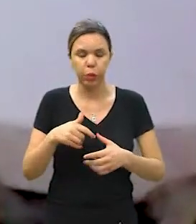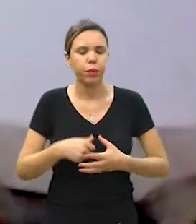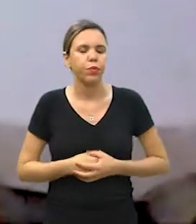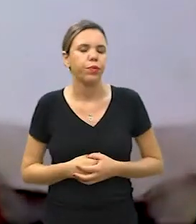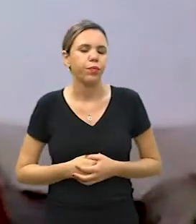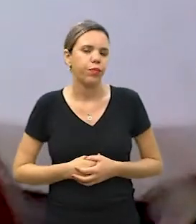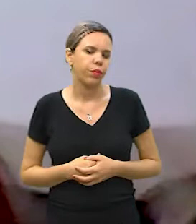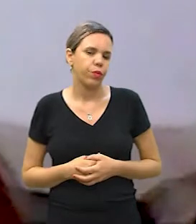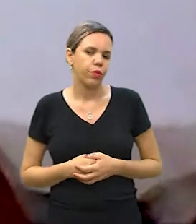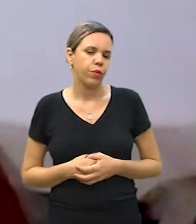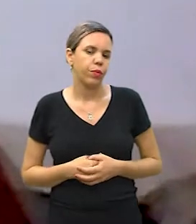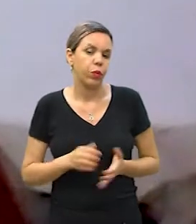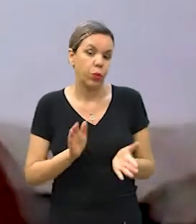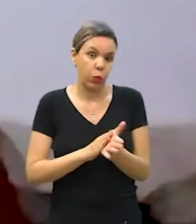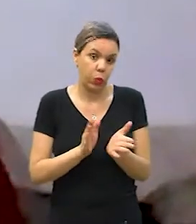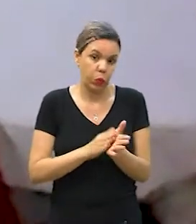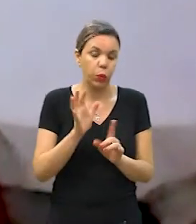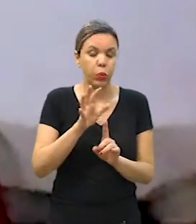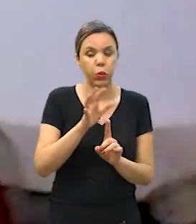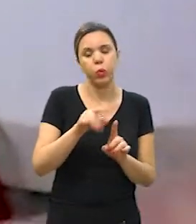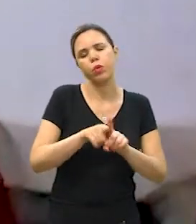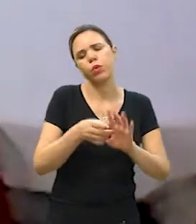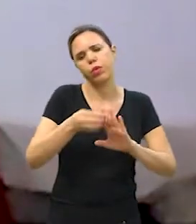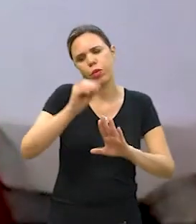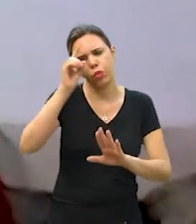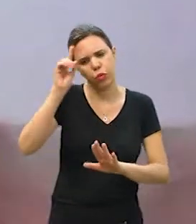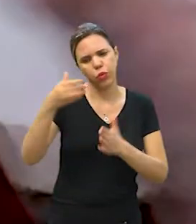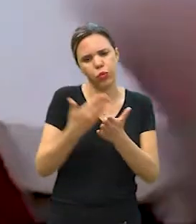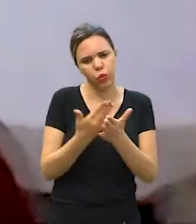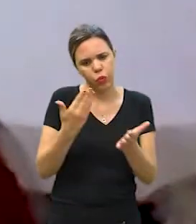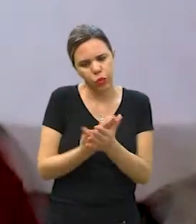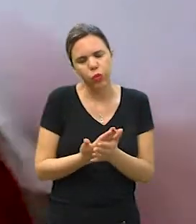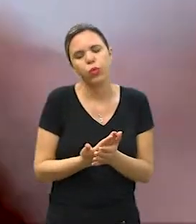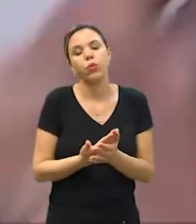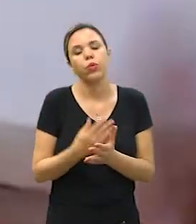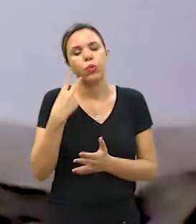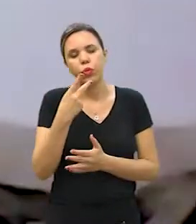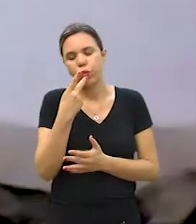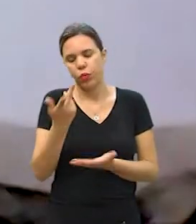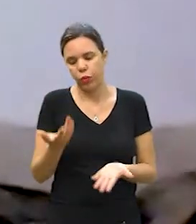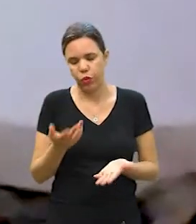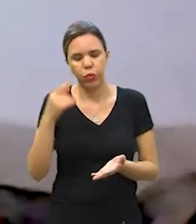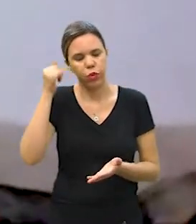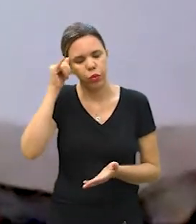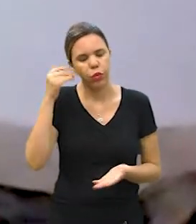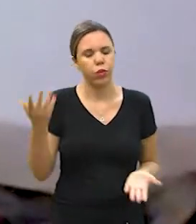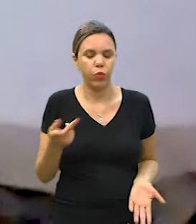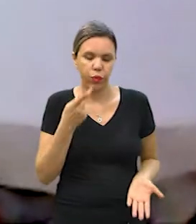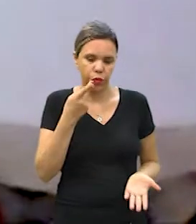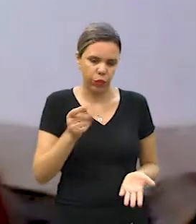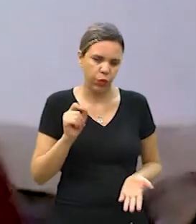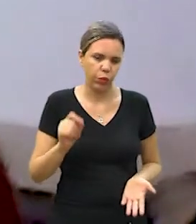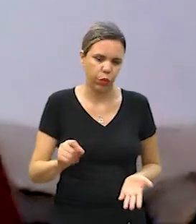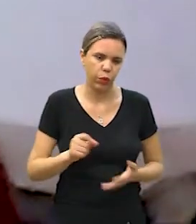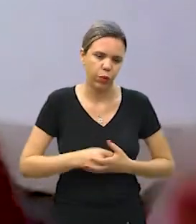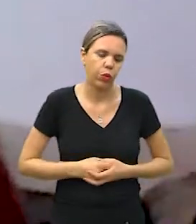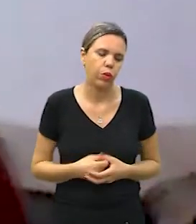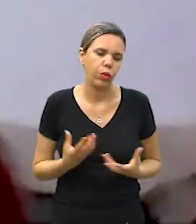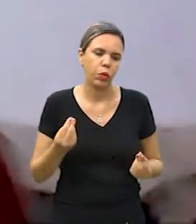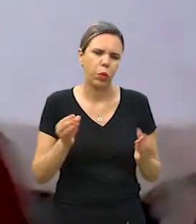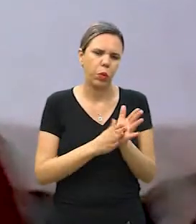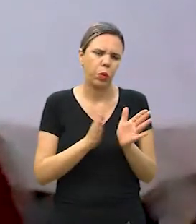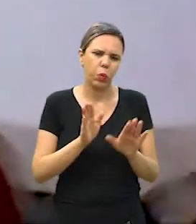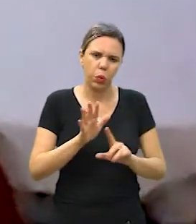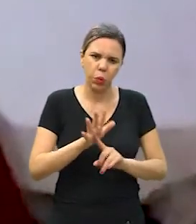mais. E essa cobrança, além do calendário, foi o que o vereador Paulo Búfalo falou.